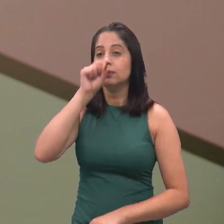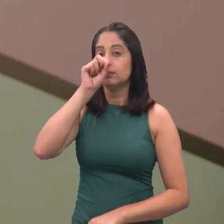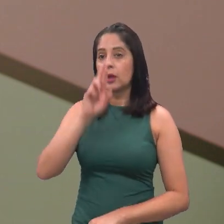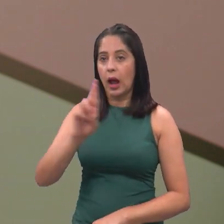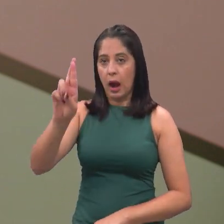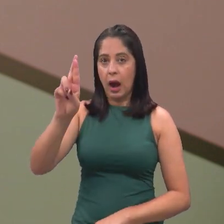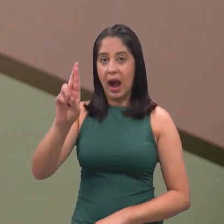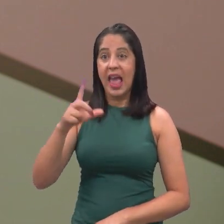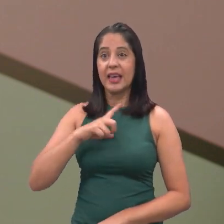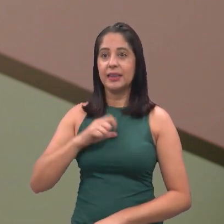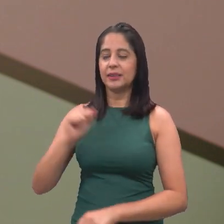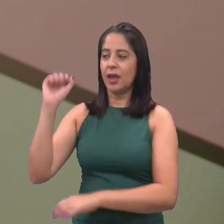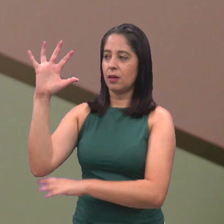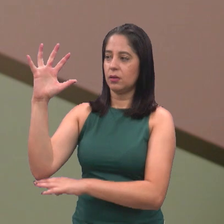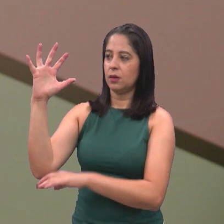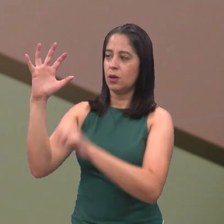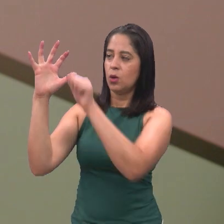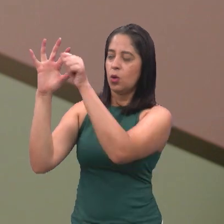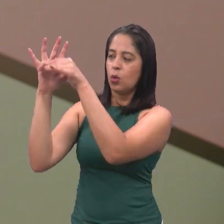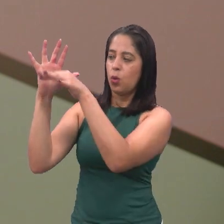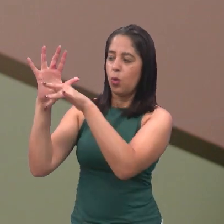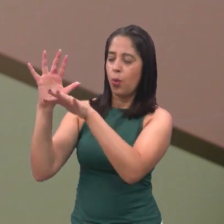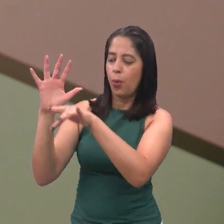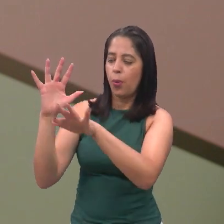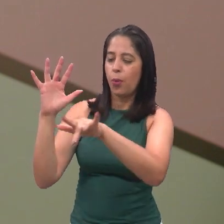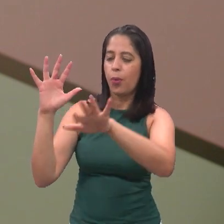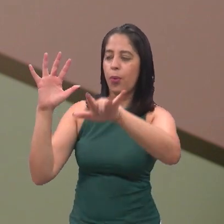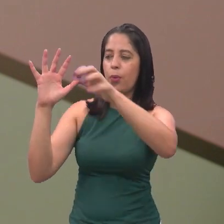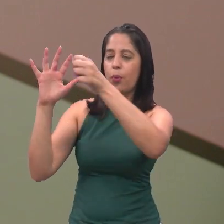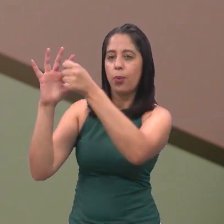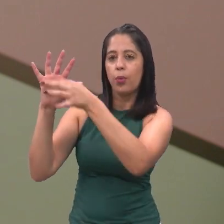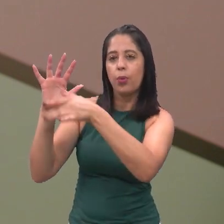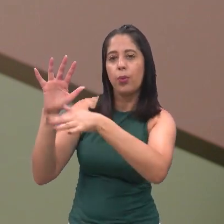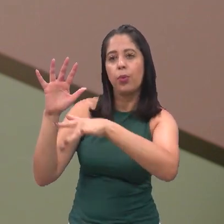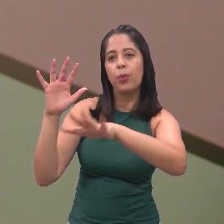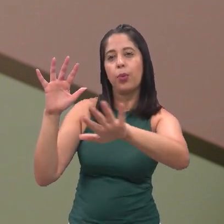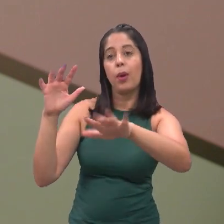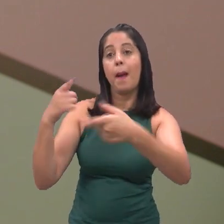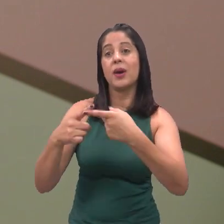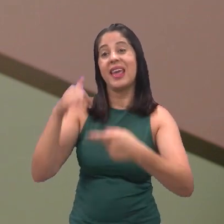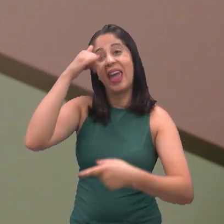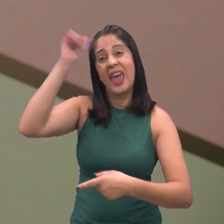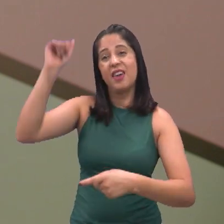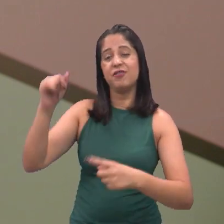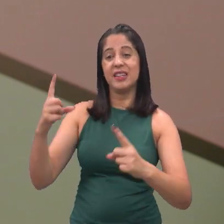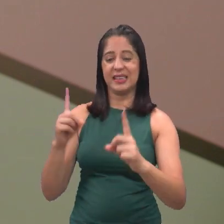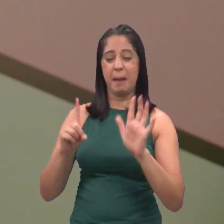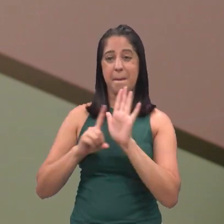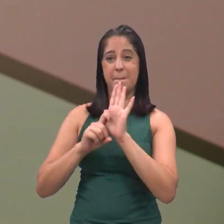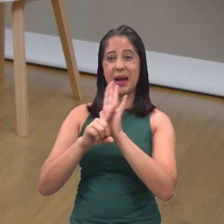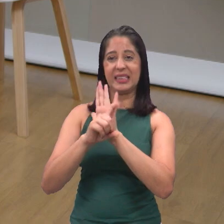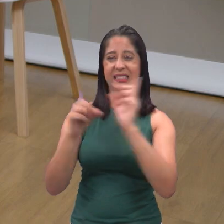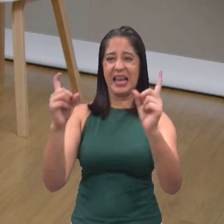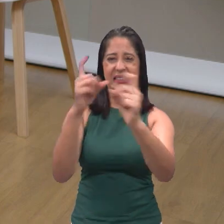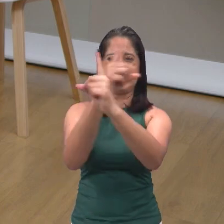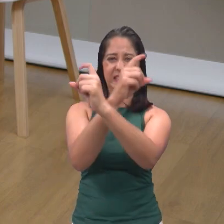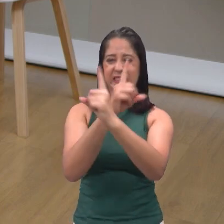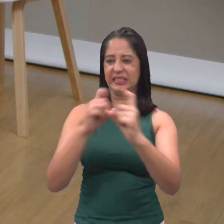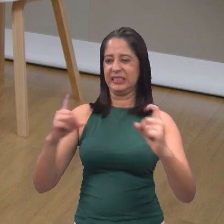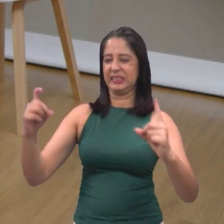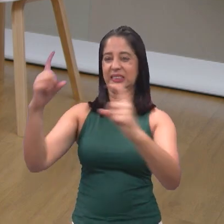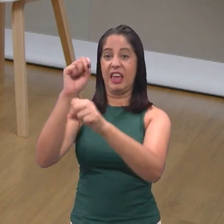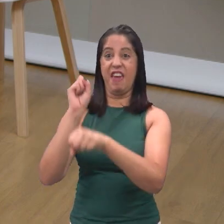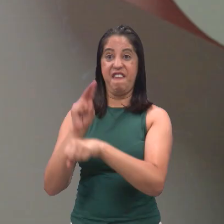isso diminui essa proliferação ali bacteriana e viral no ambiente. É uma dica importante. Perfeito, dicas